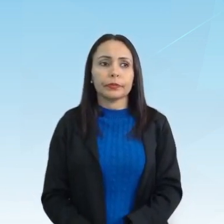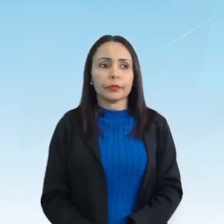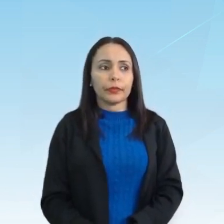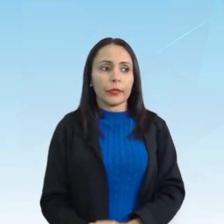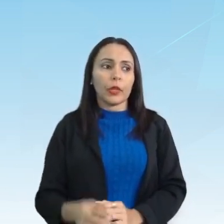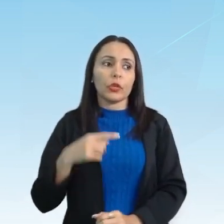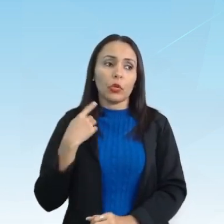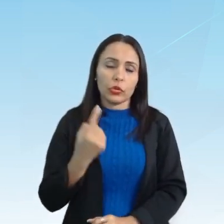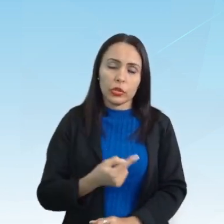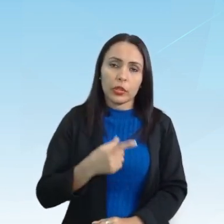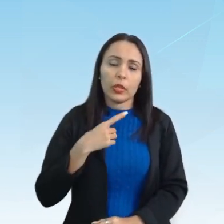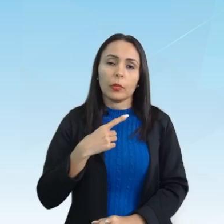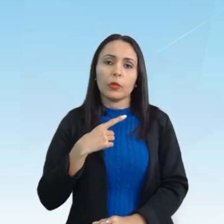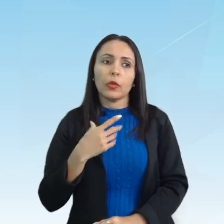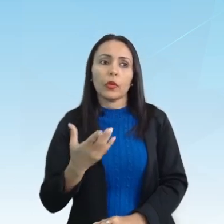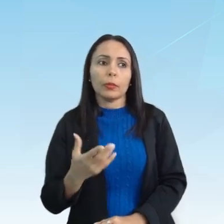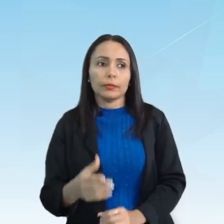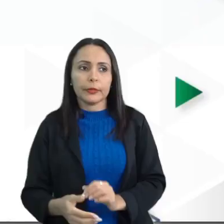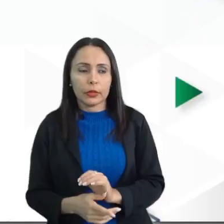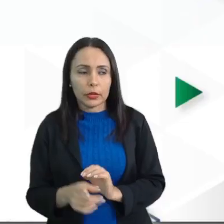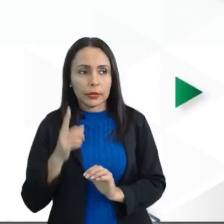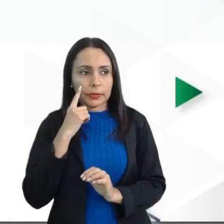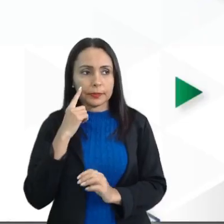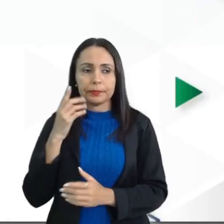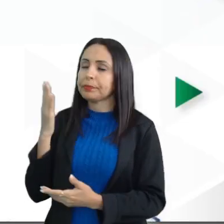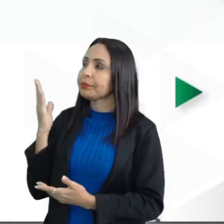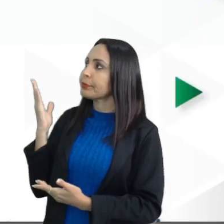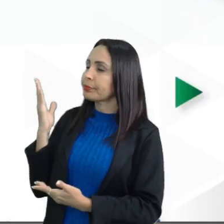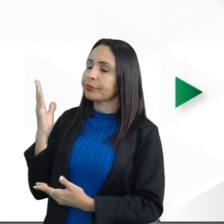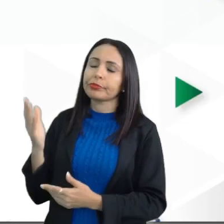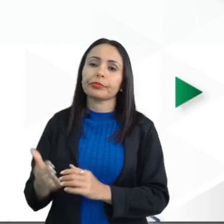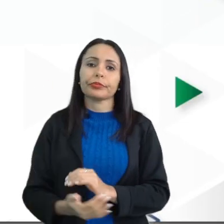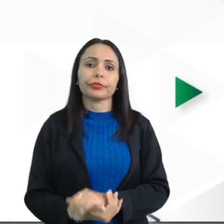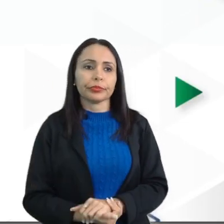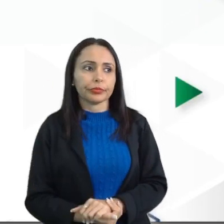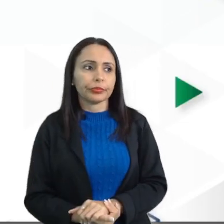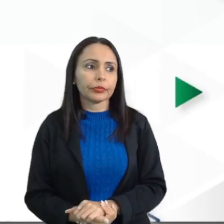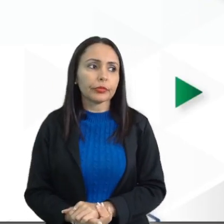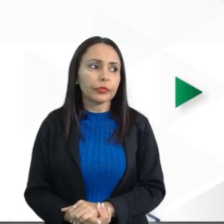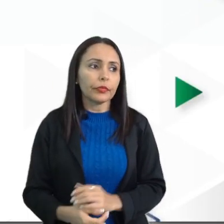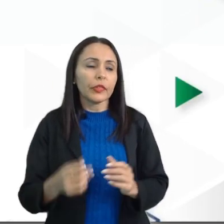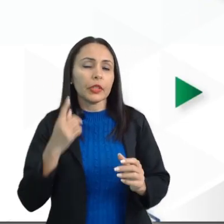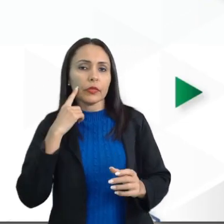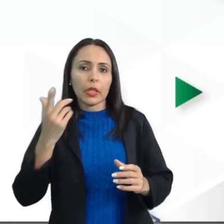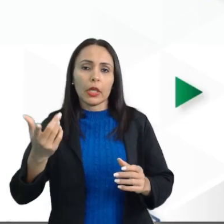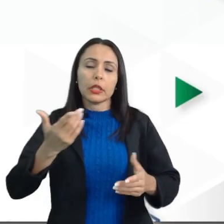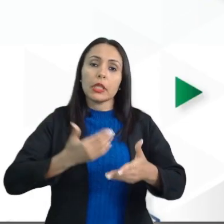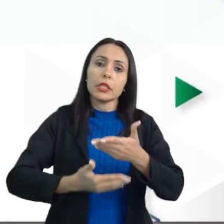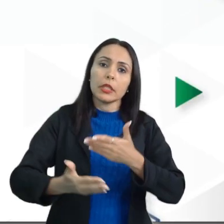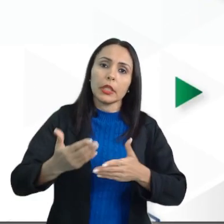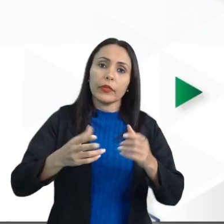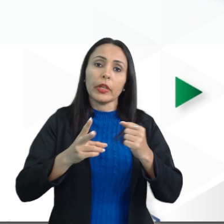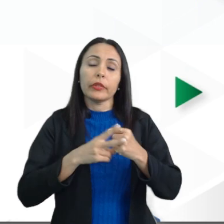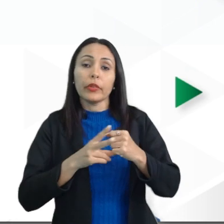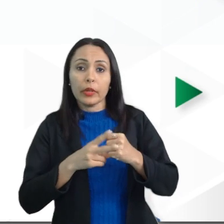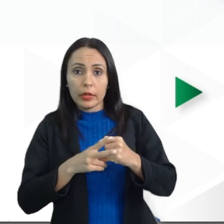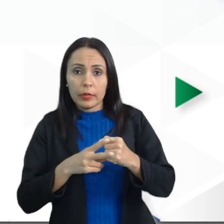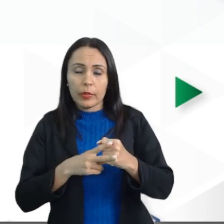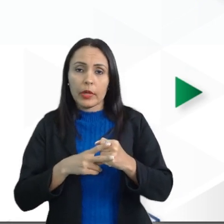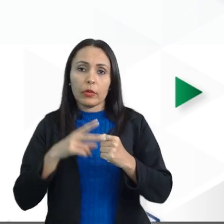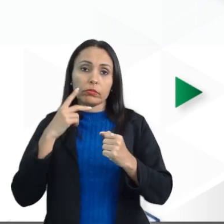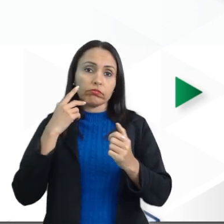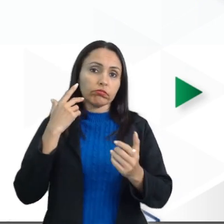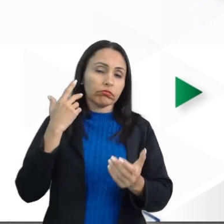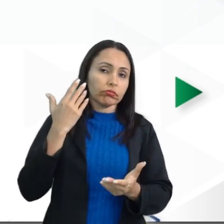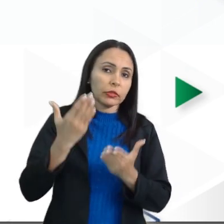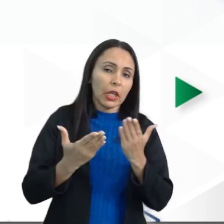temos aqui uma questão interessante. Vamos lá, acompanhem comigo. Considerando que a transitividade verbal